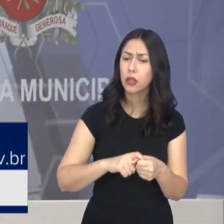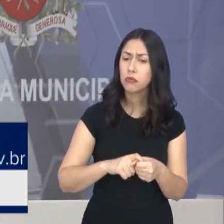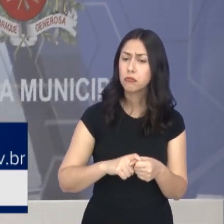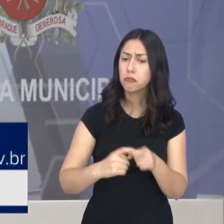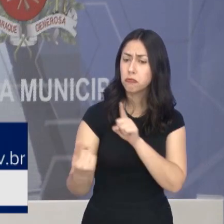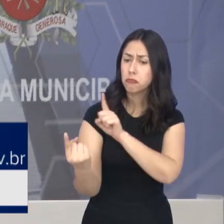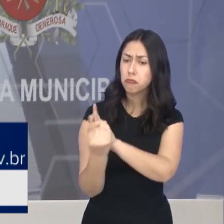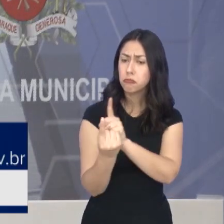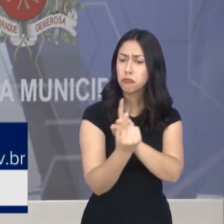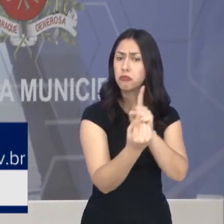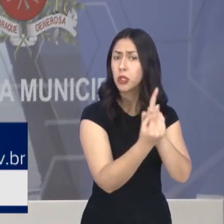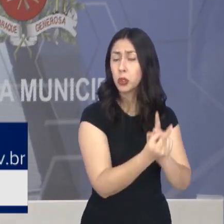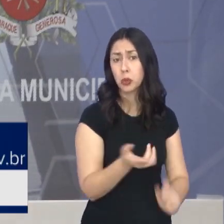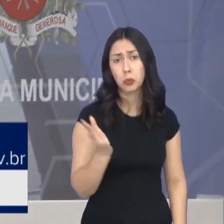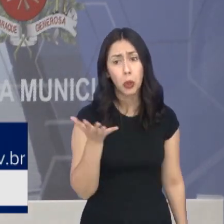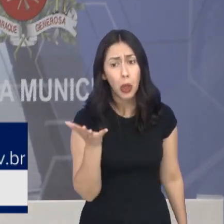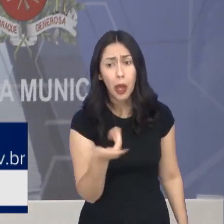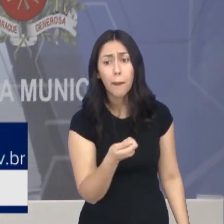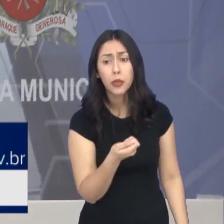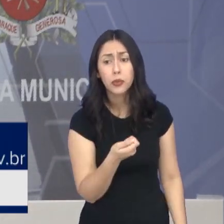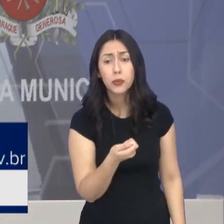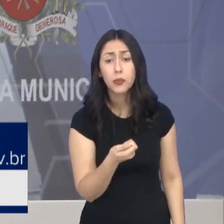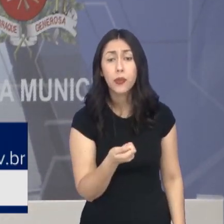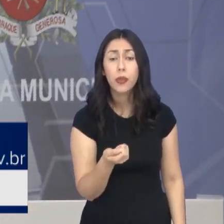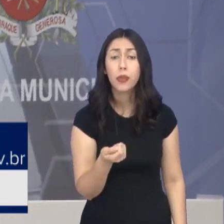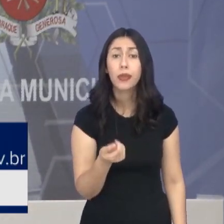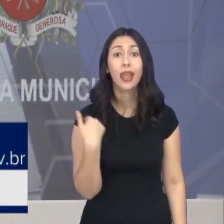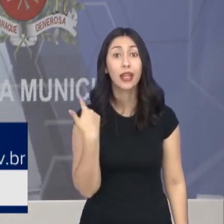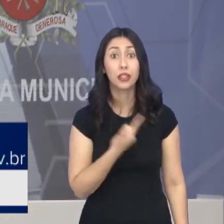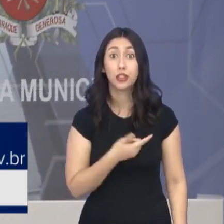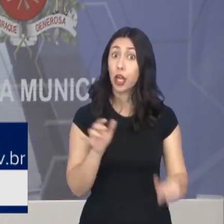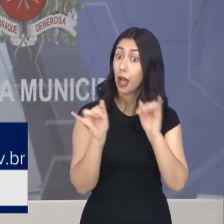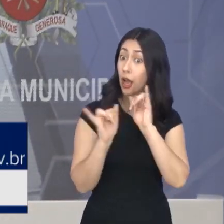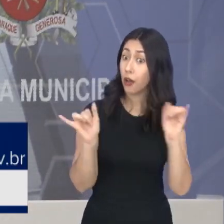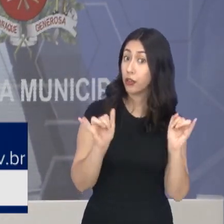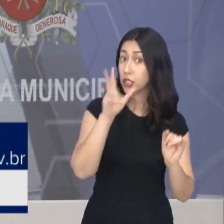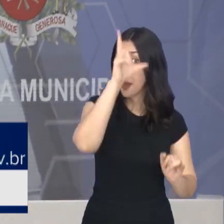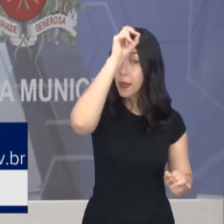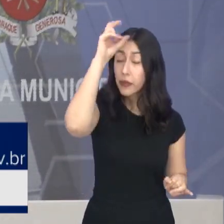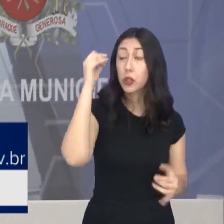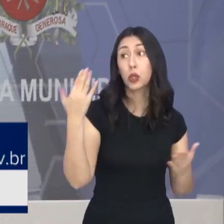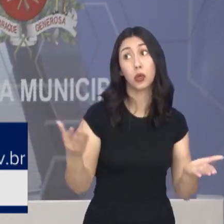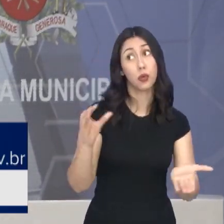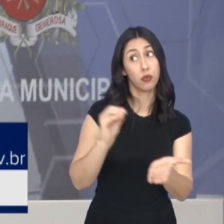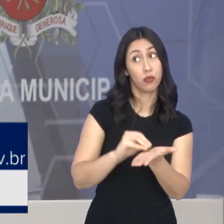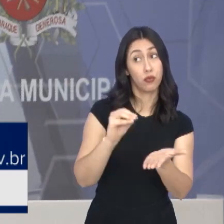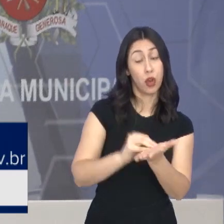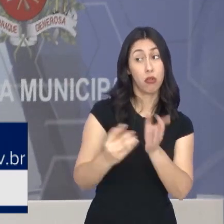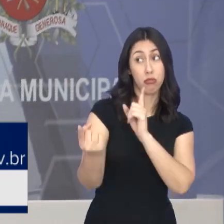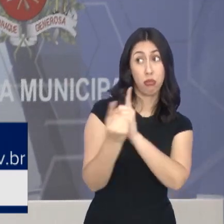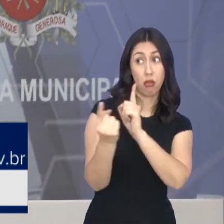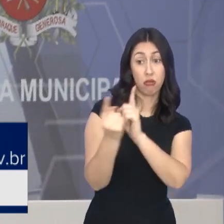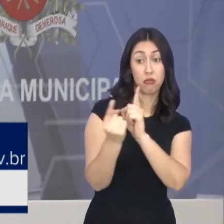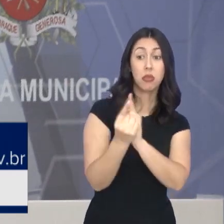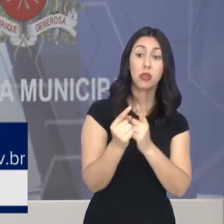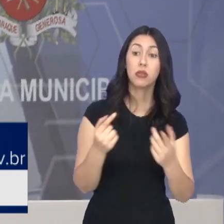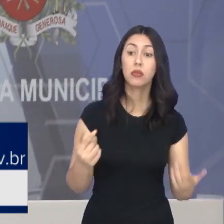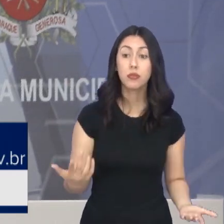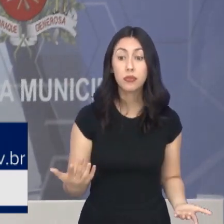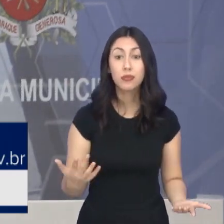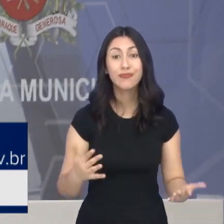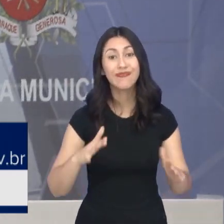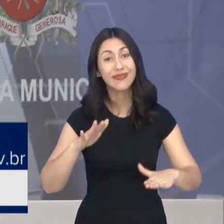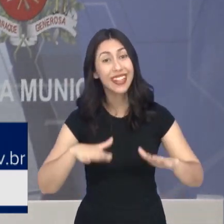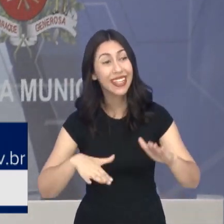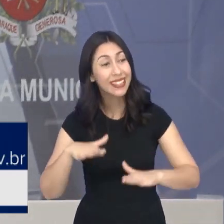atendimento acaba sendo agilizado, né, a gente atenta a prefeitura que está faltando essa chamada para o retorno dos exames, mas em